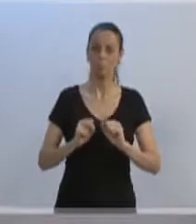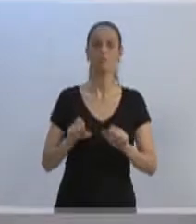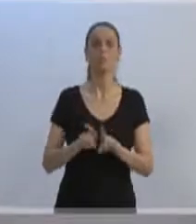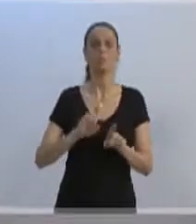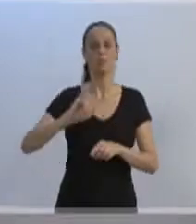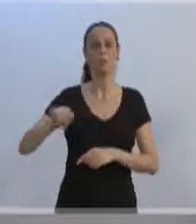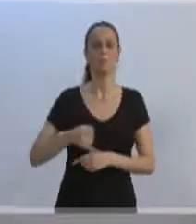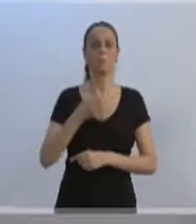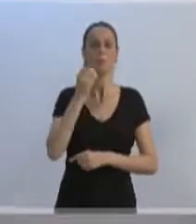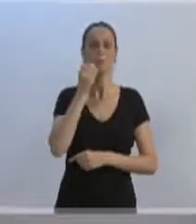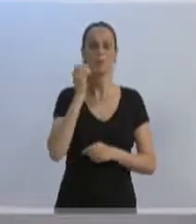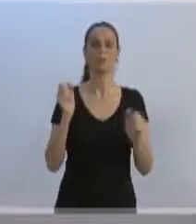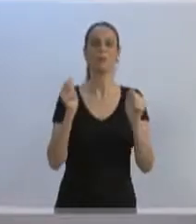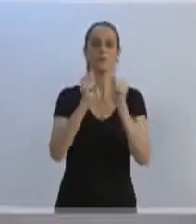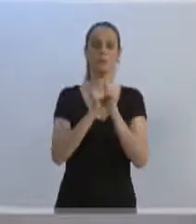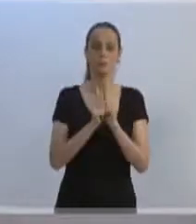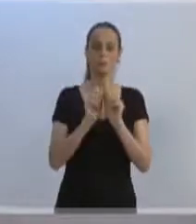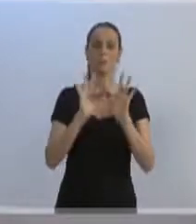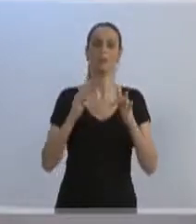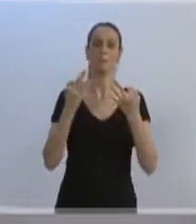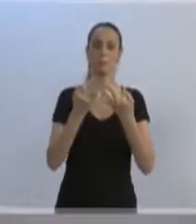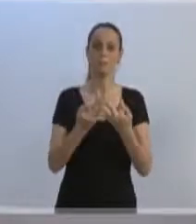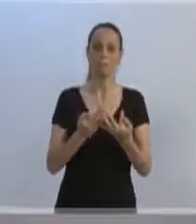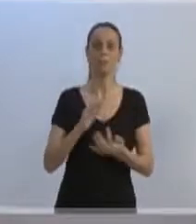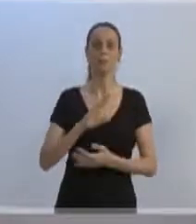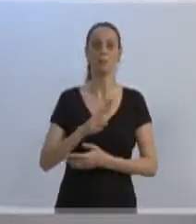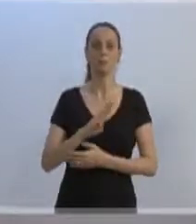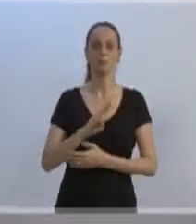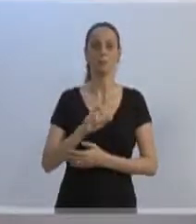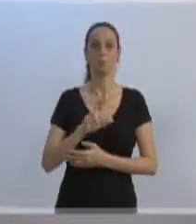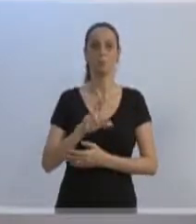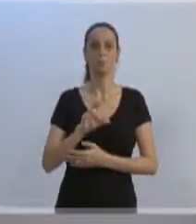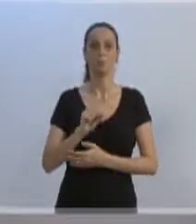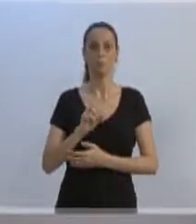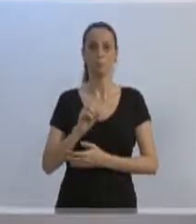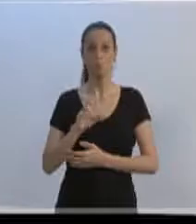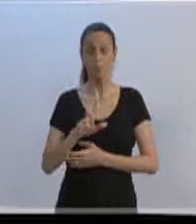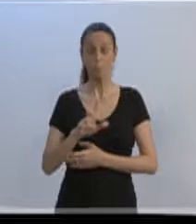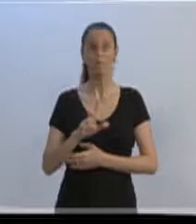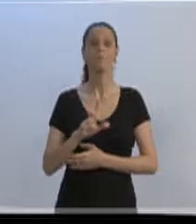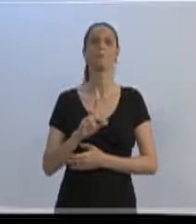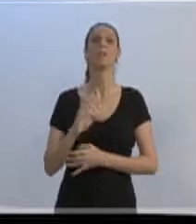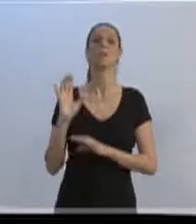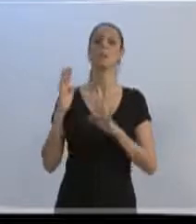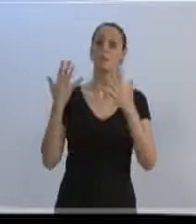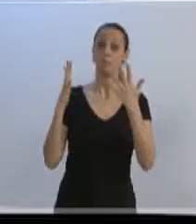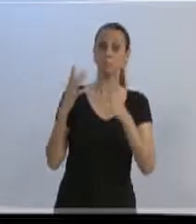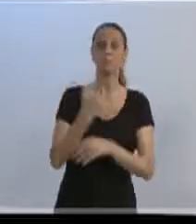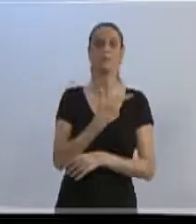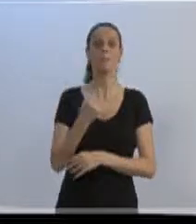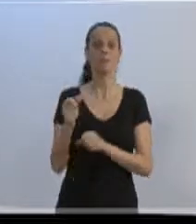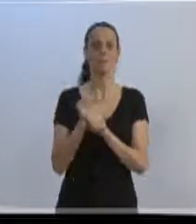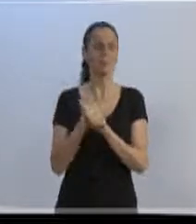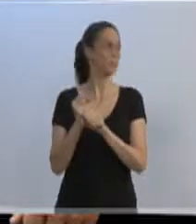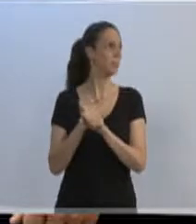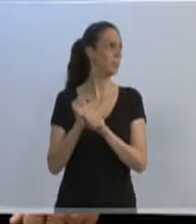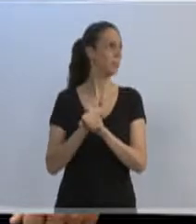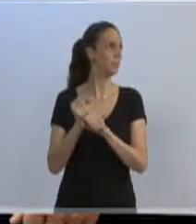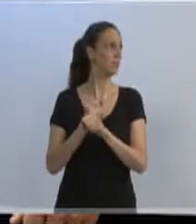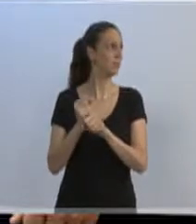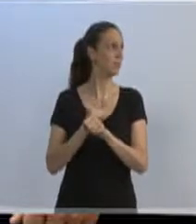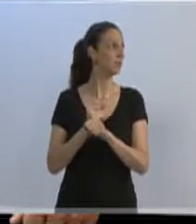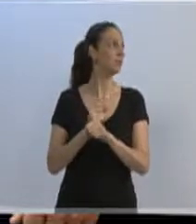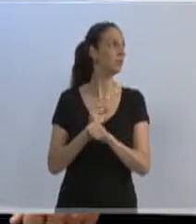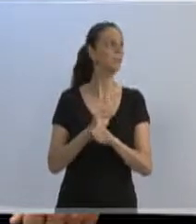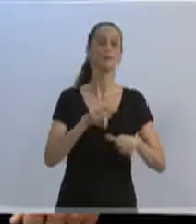oportunidade também soltou bomba a família para o sol é óbvio estive presente dos 20 anos da família o sol em nome da câmara de